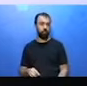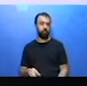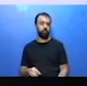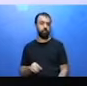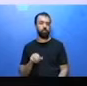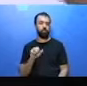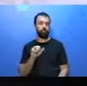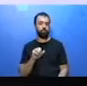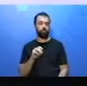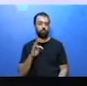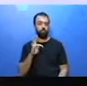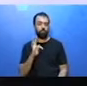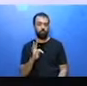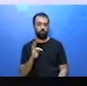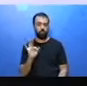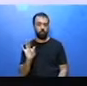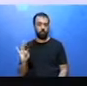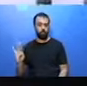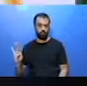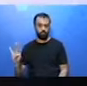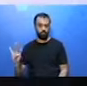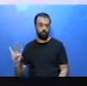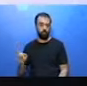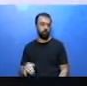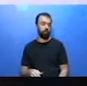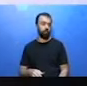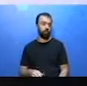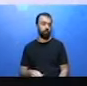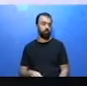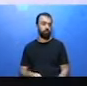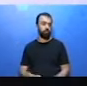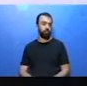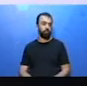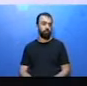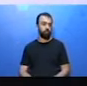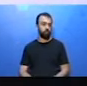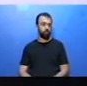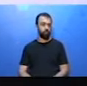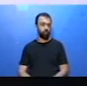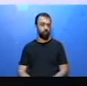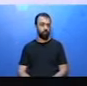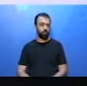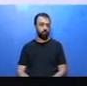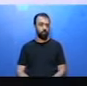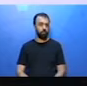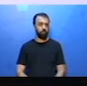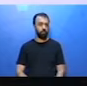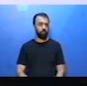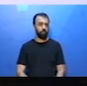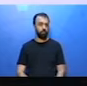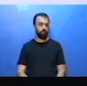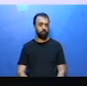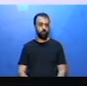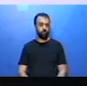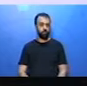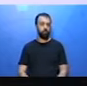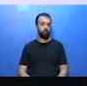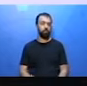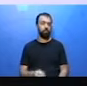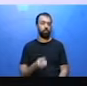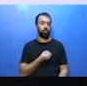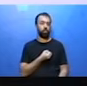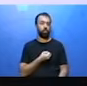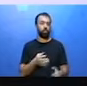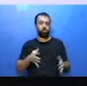da letra f tá vamos lá e aqui nós vamos trabalhar com o número